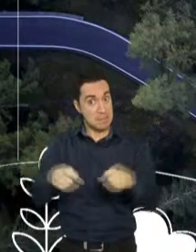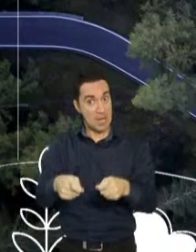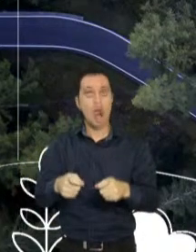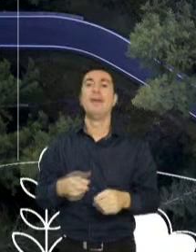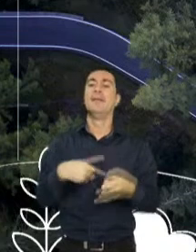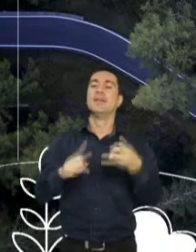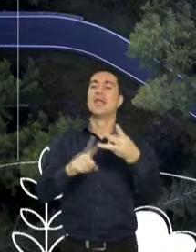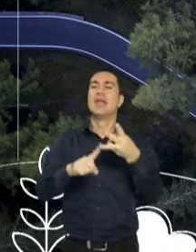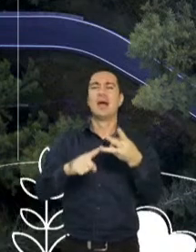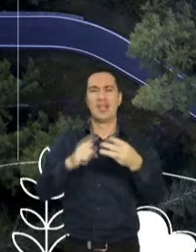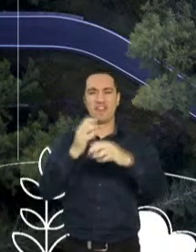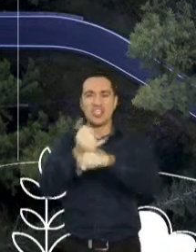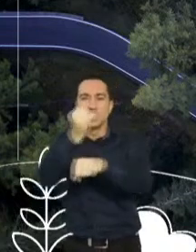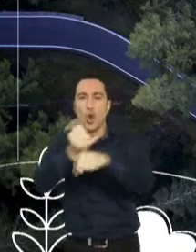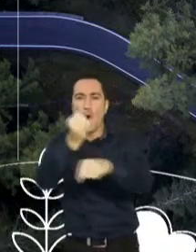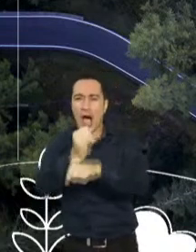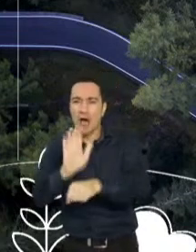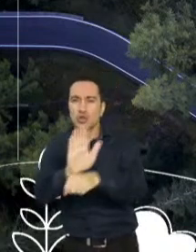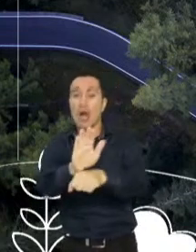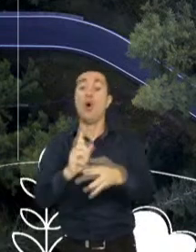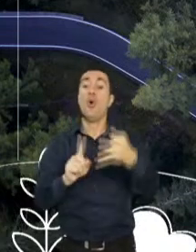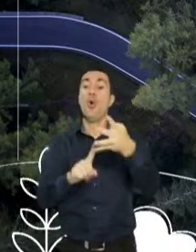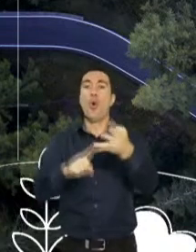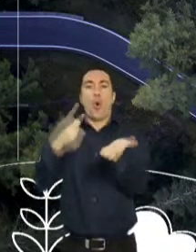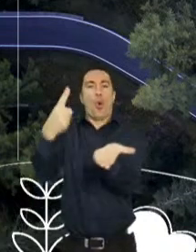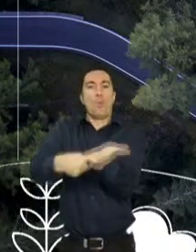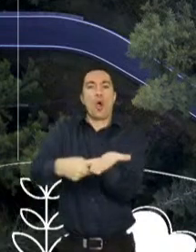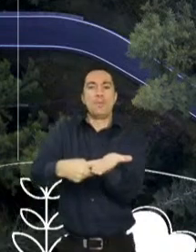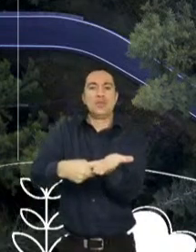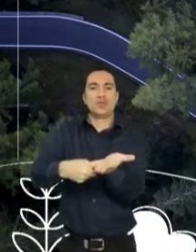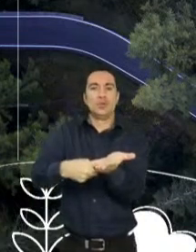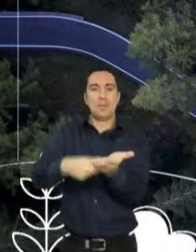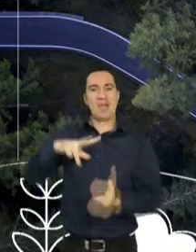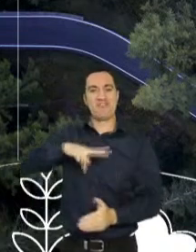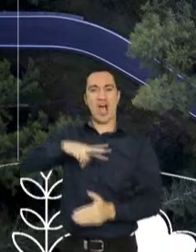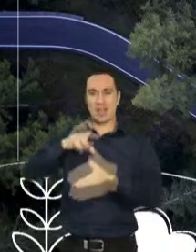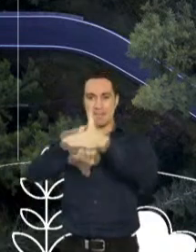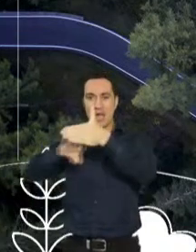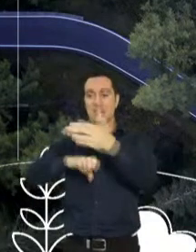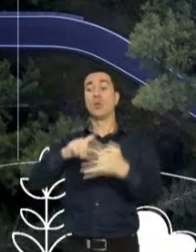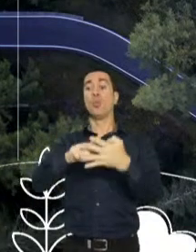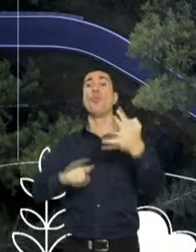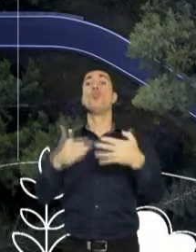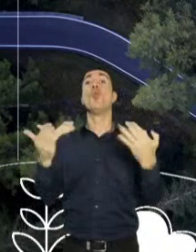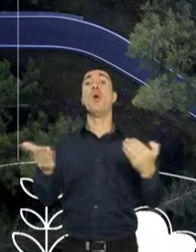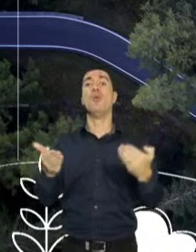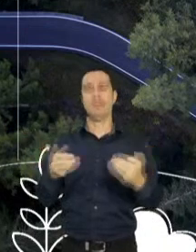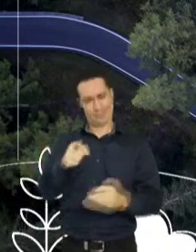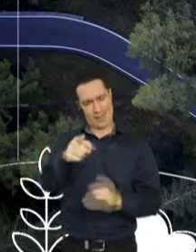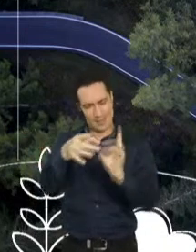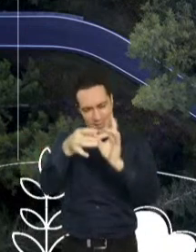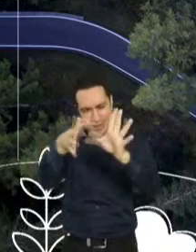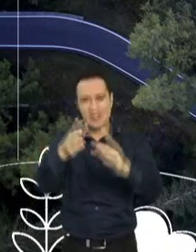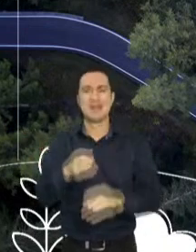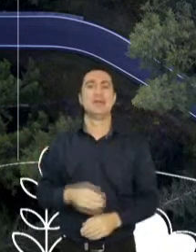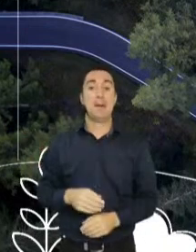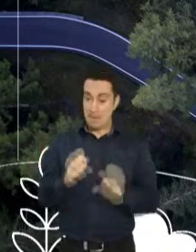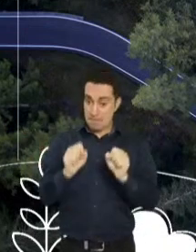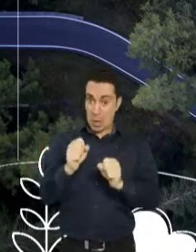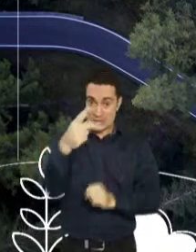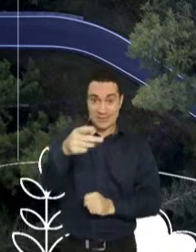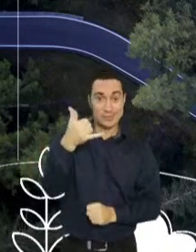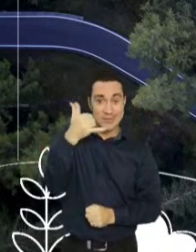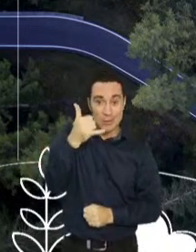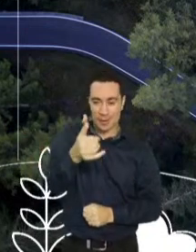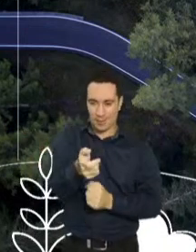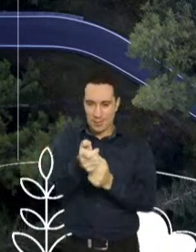coalizões, a demanda dos investidores ou o compromisso da iniciativa privada. Para você participar, usa o direção